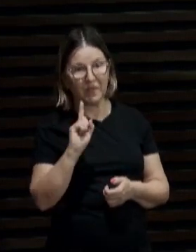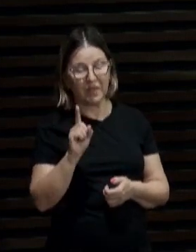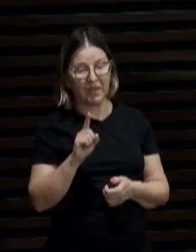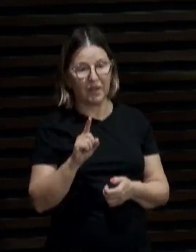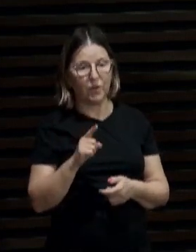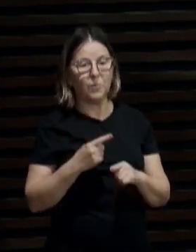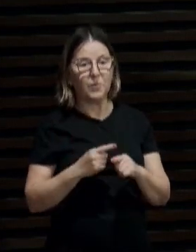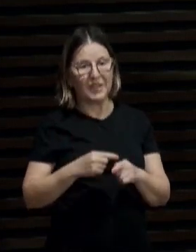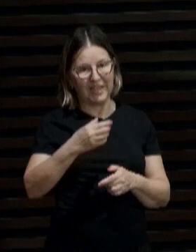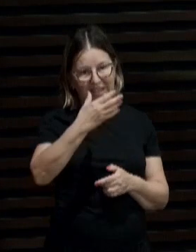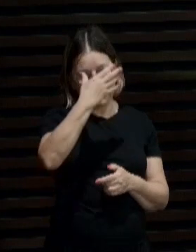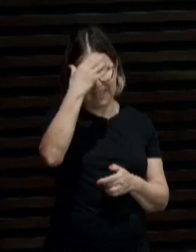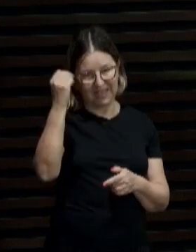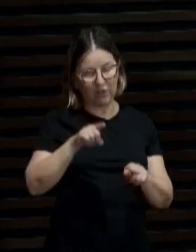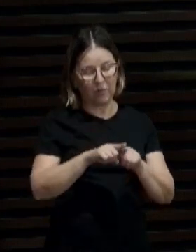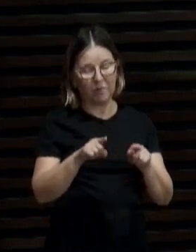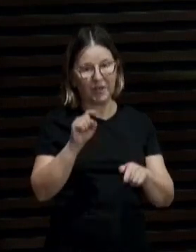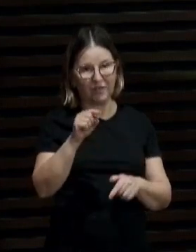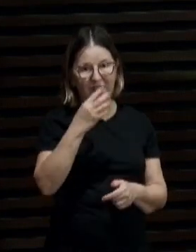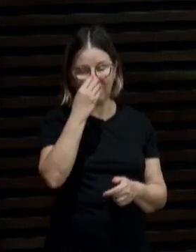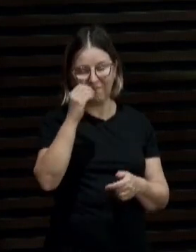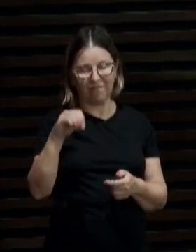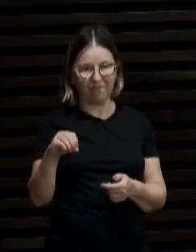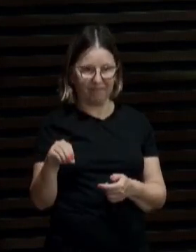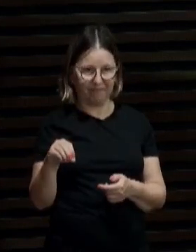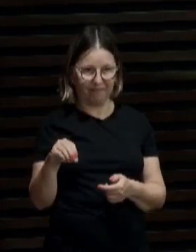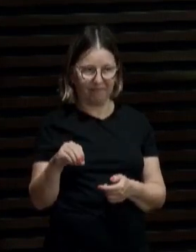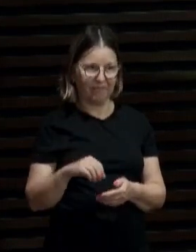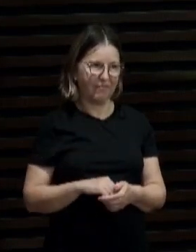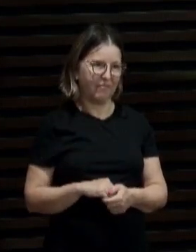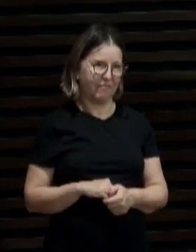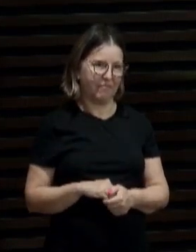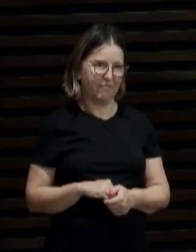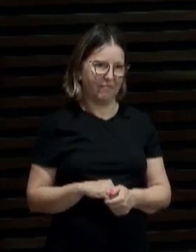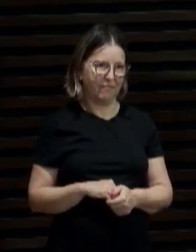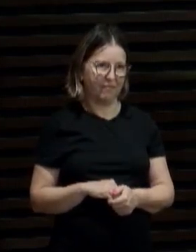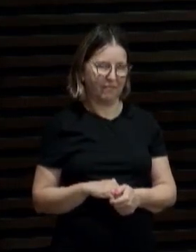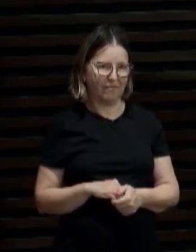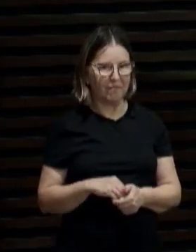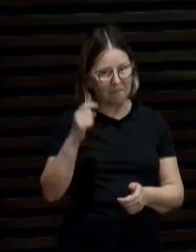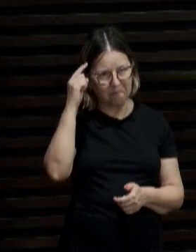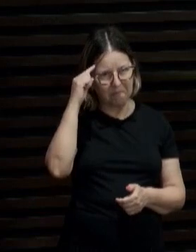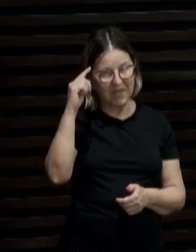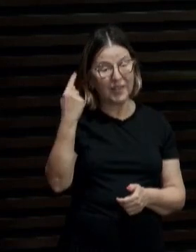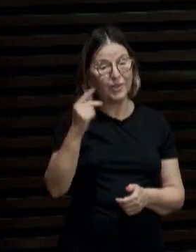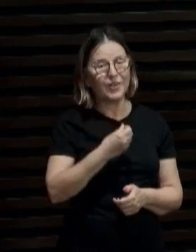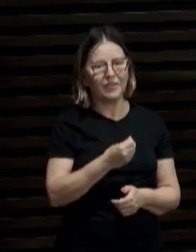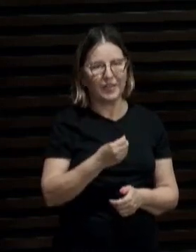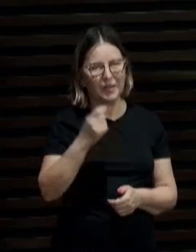você abandonou. Avalie a sua vida. Pense na sua vida, pense na sua